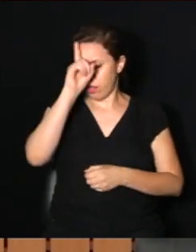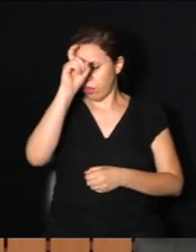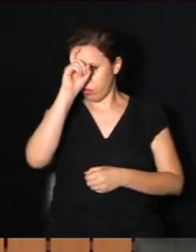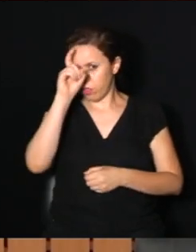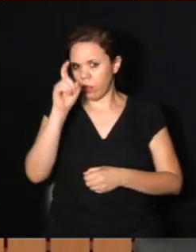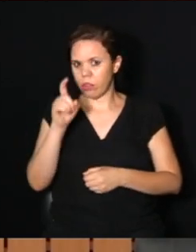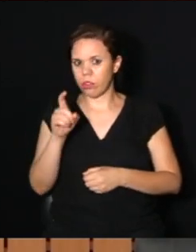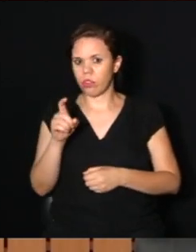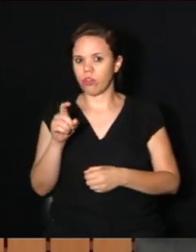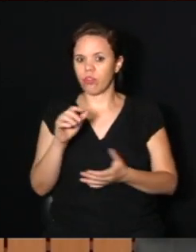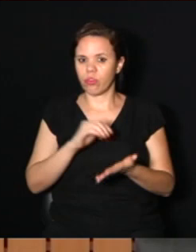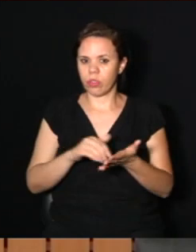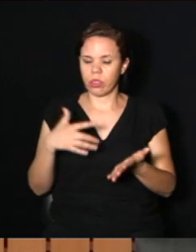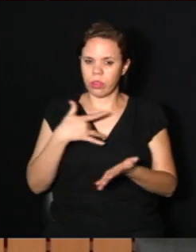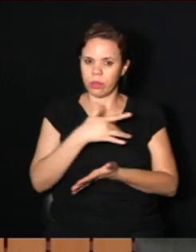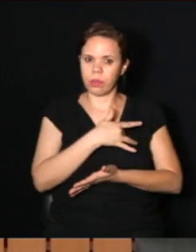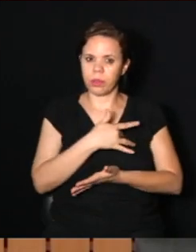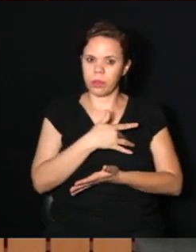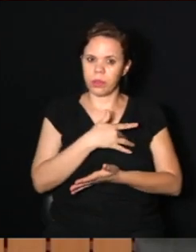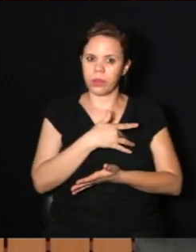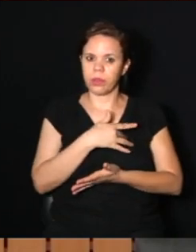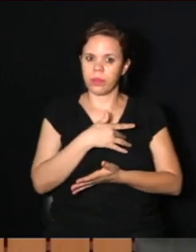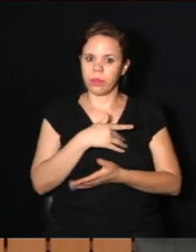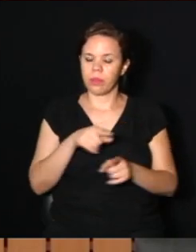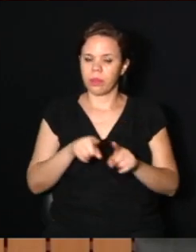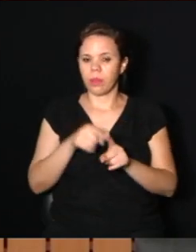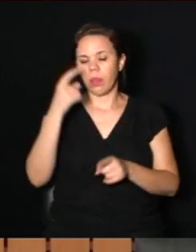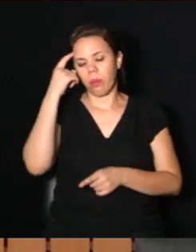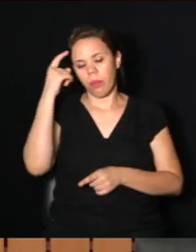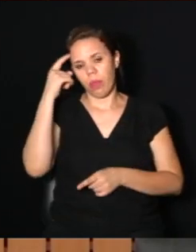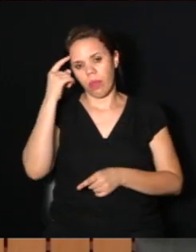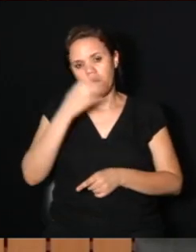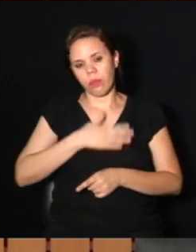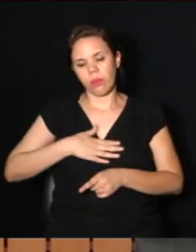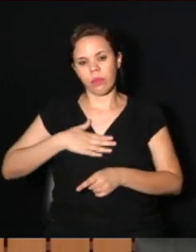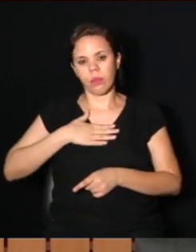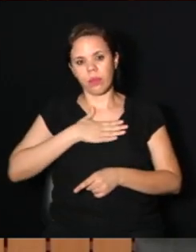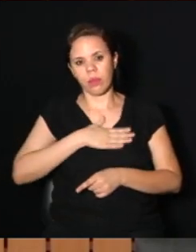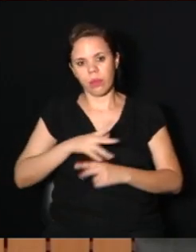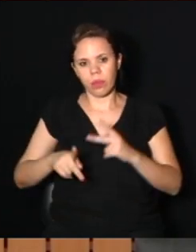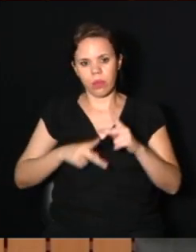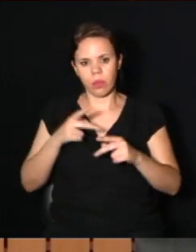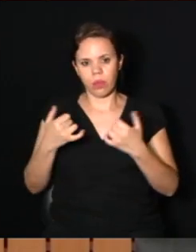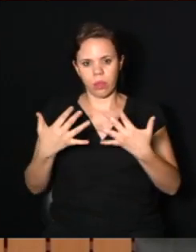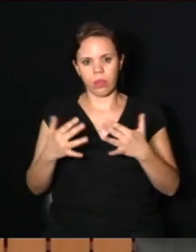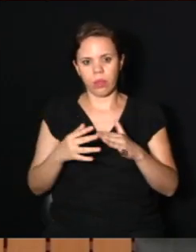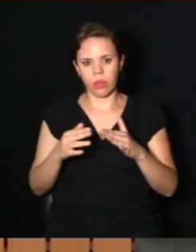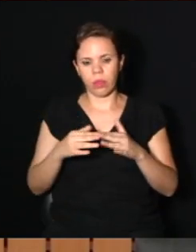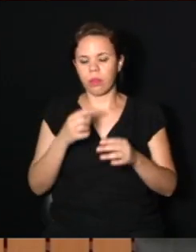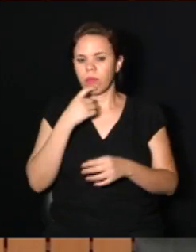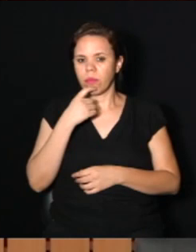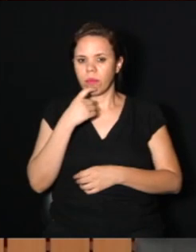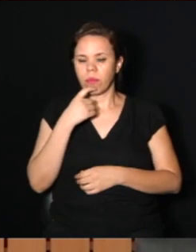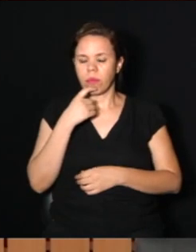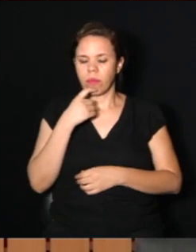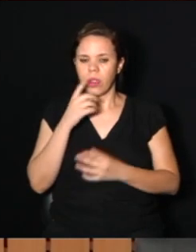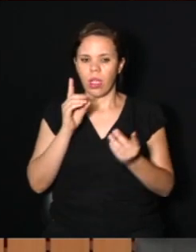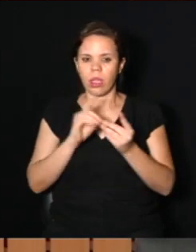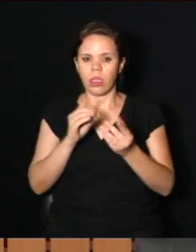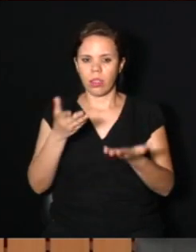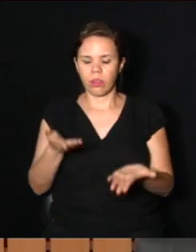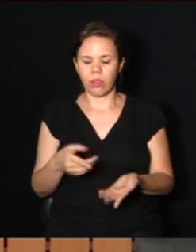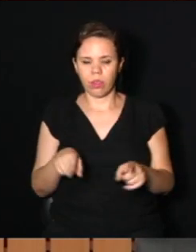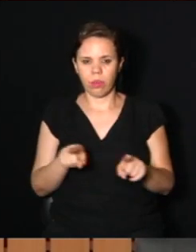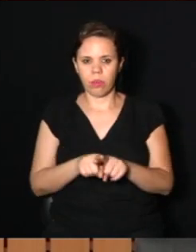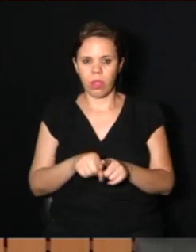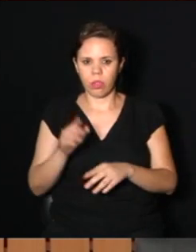Gatti, com a Secretaria de Saúde, e também pensando no bem-estar da população de Campinas, atendida pelo serviço, e também